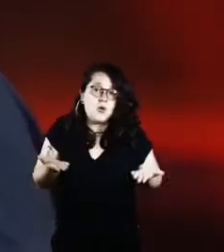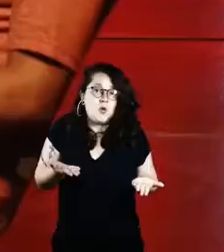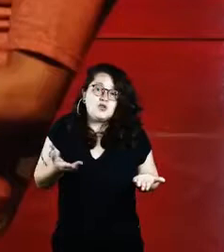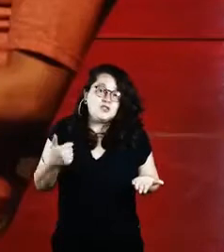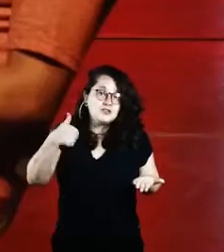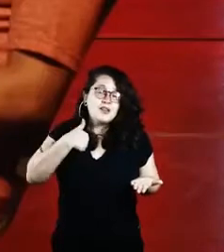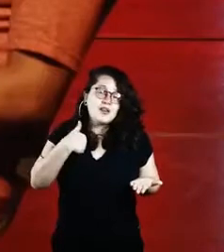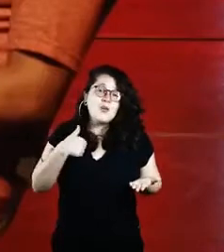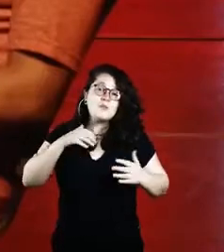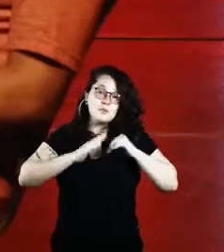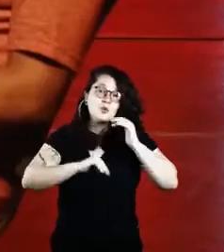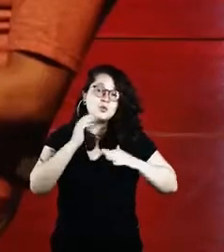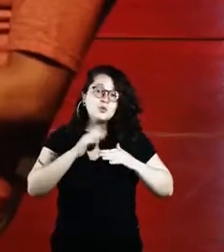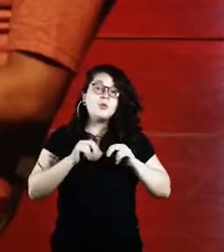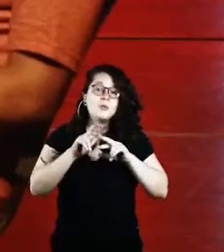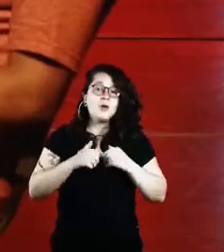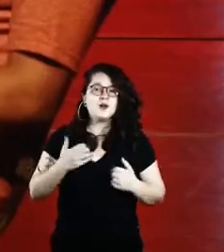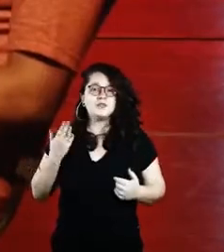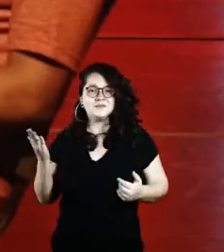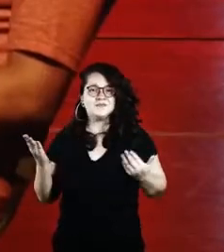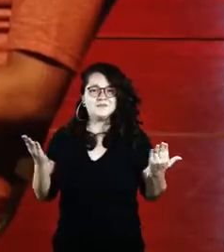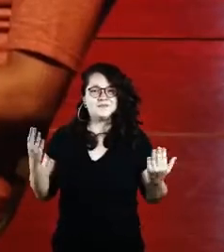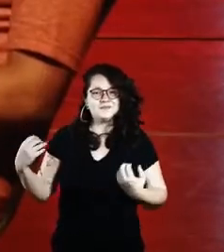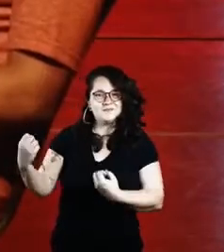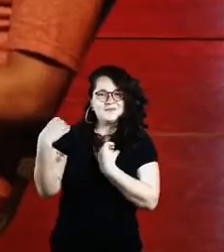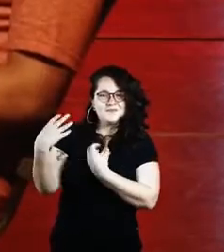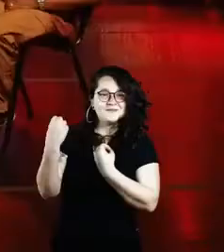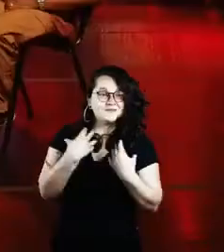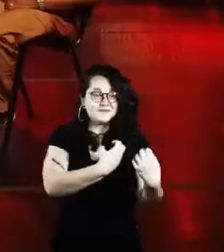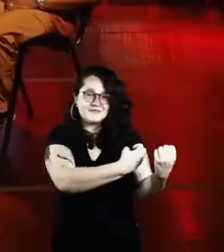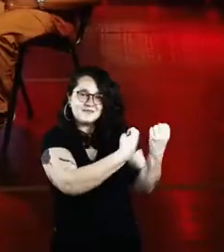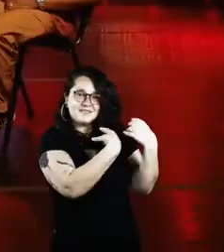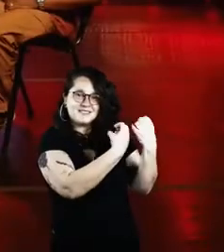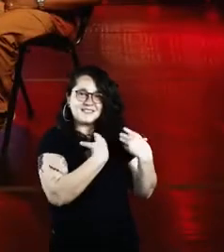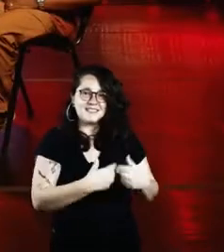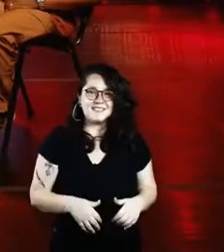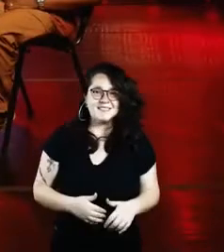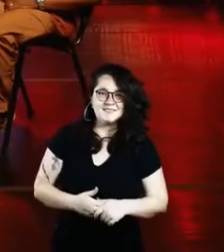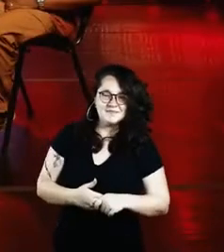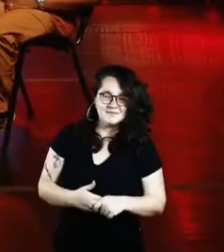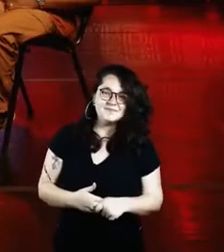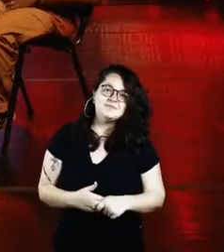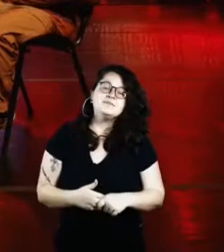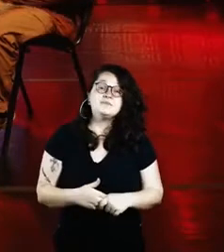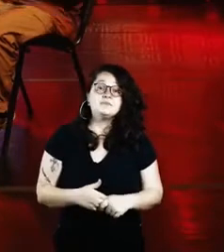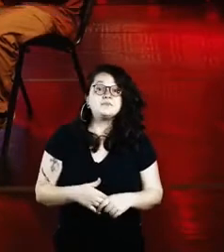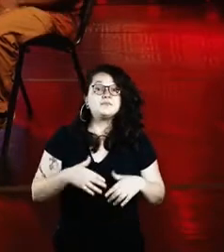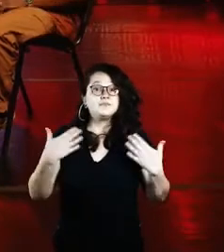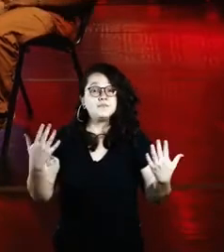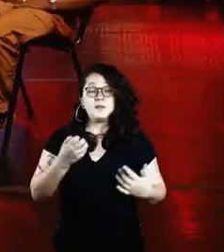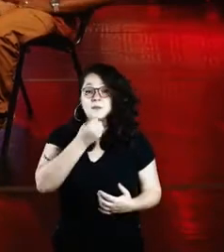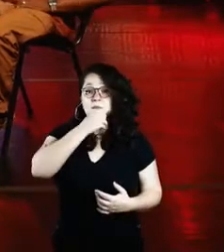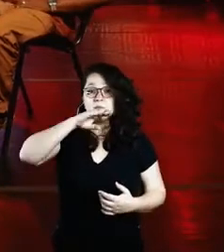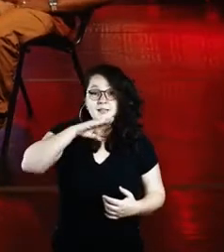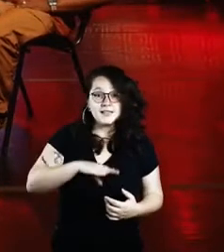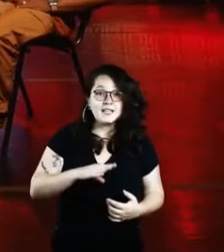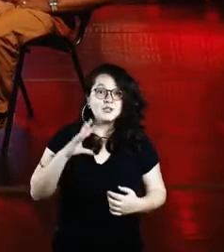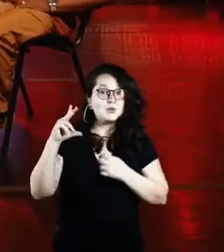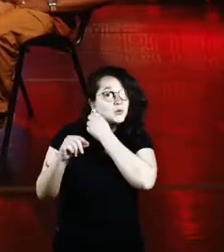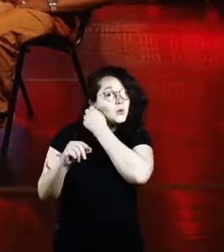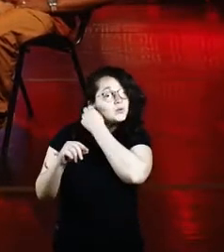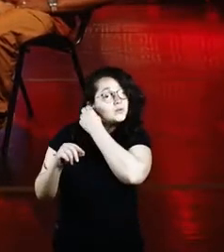produtor, por causa desses dois caras aqui. Boa tarde a todos, meus amigos